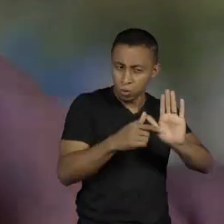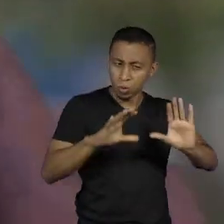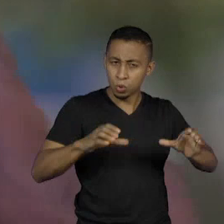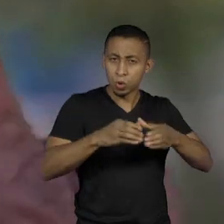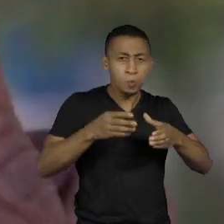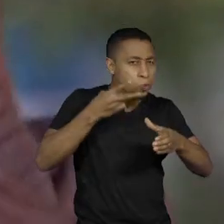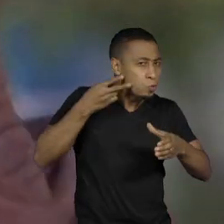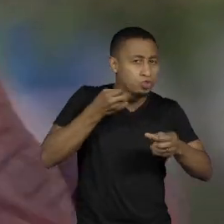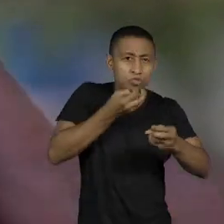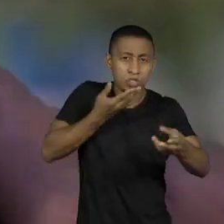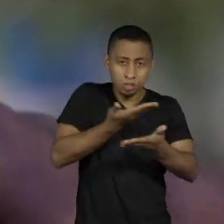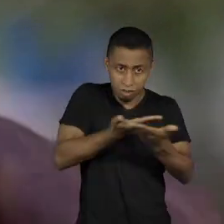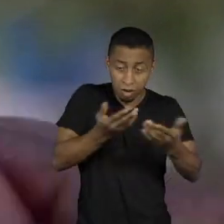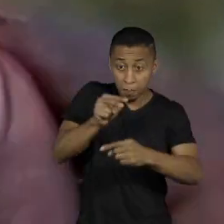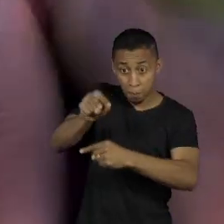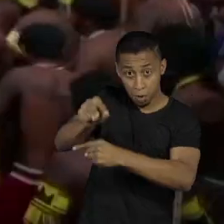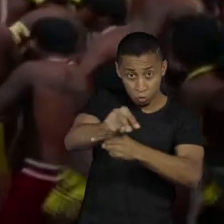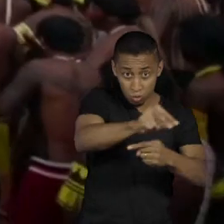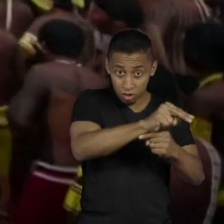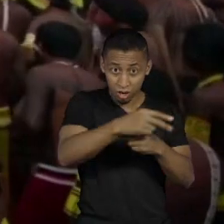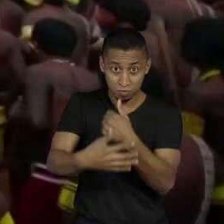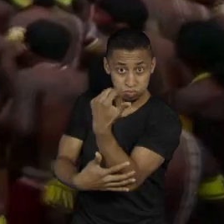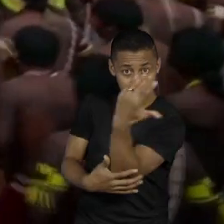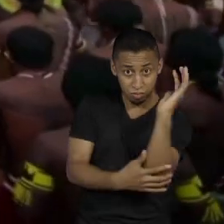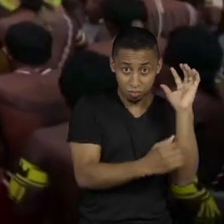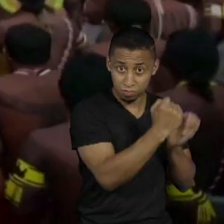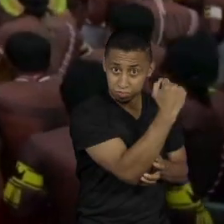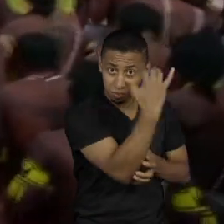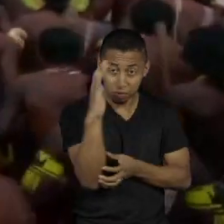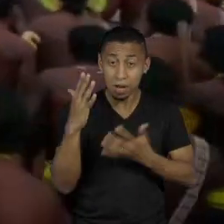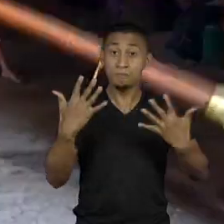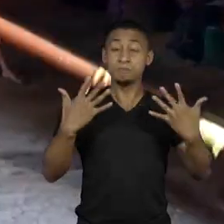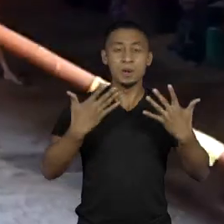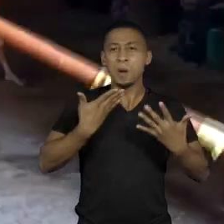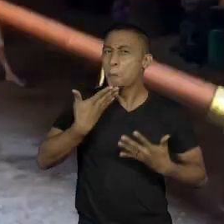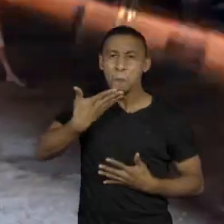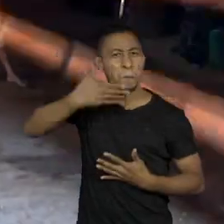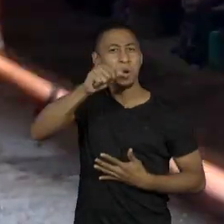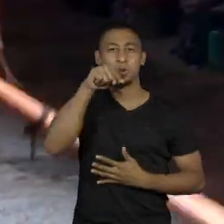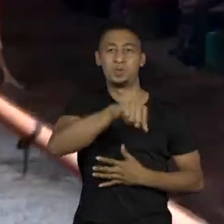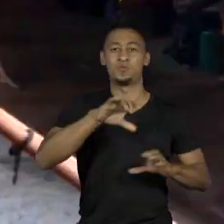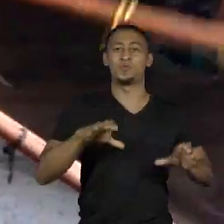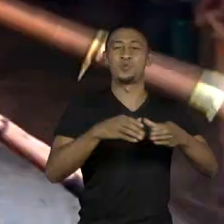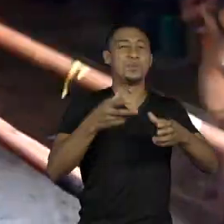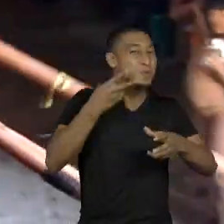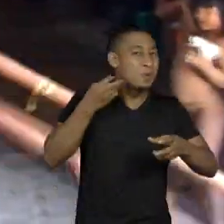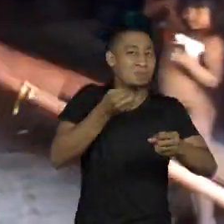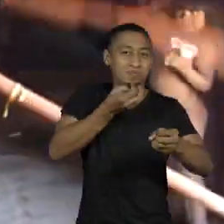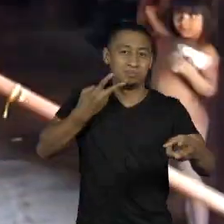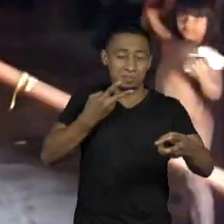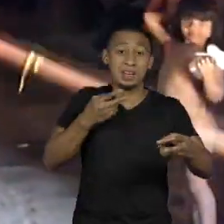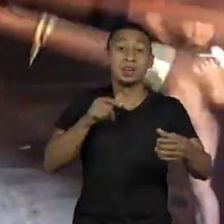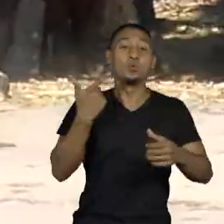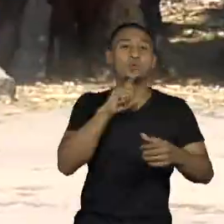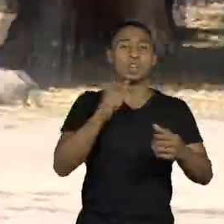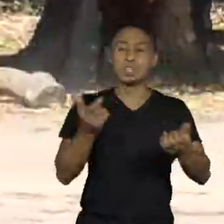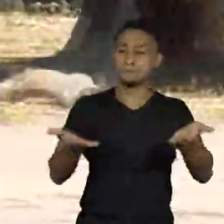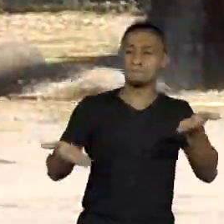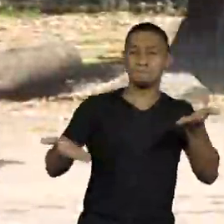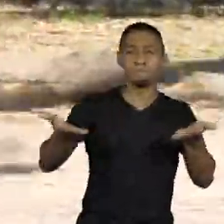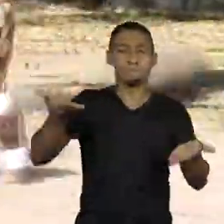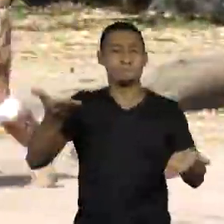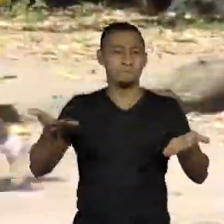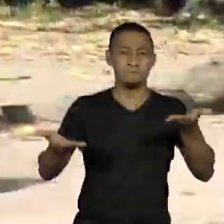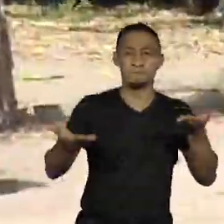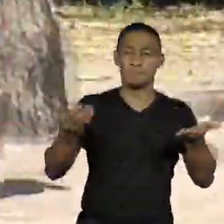são os melhores guardiões das florestas tropicais, responsáveis pelo equilíbrio do clima na Terra. A